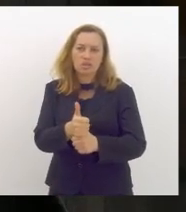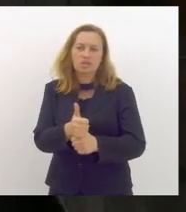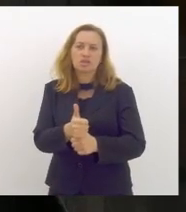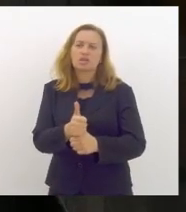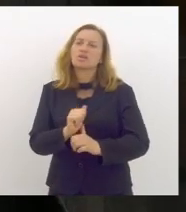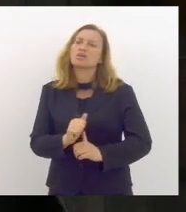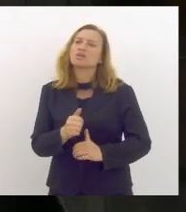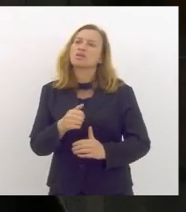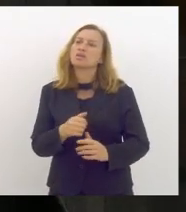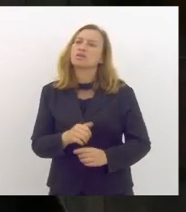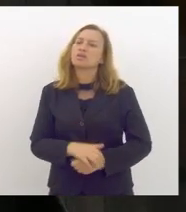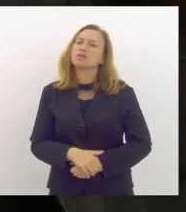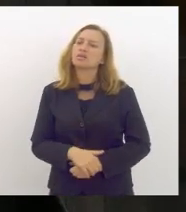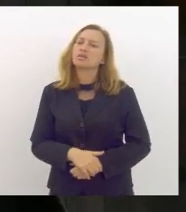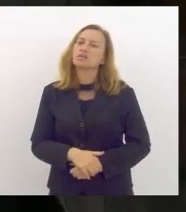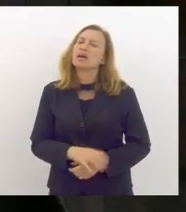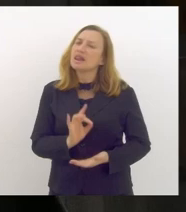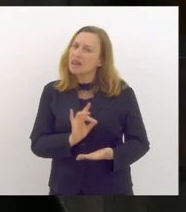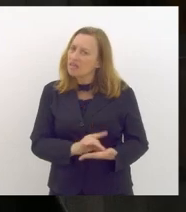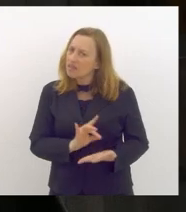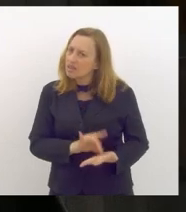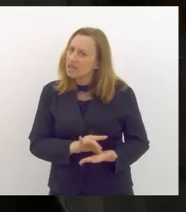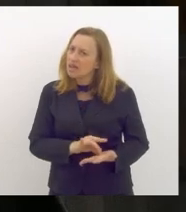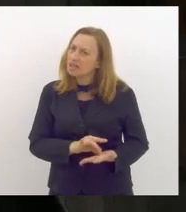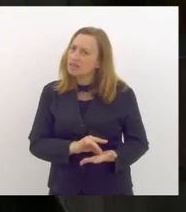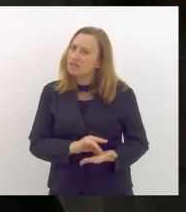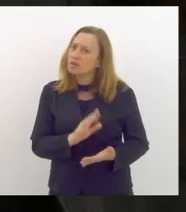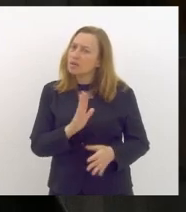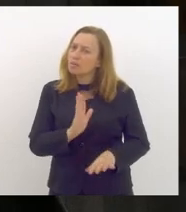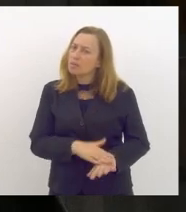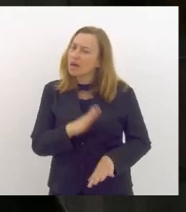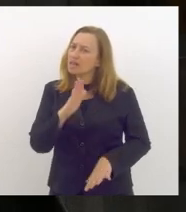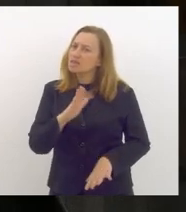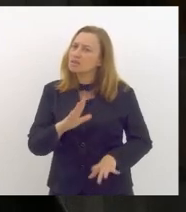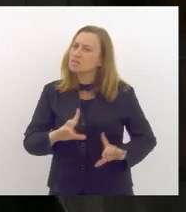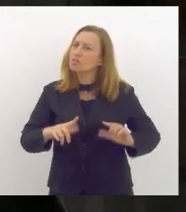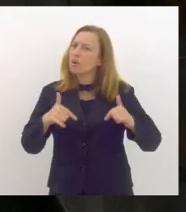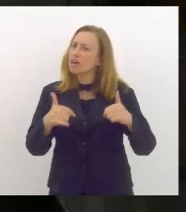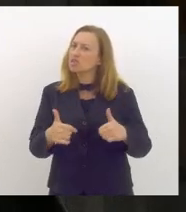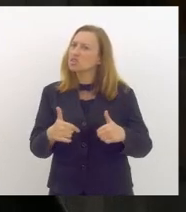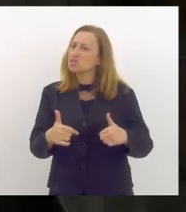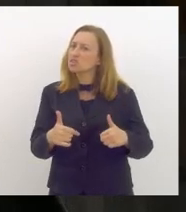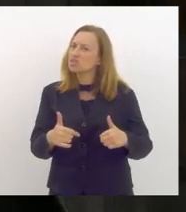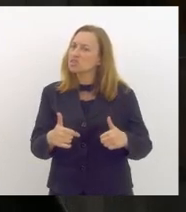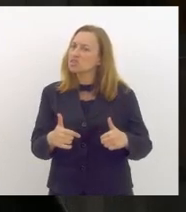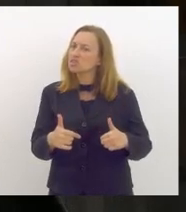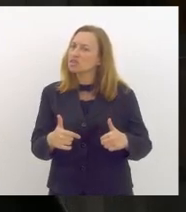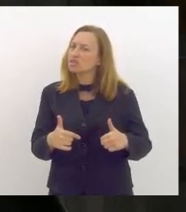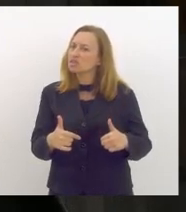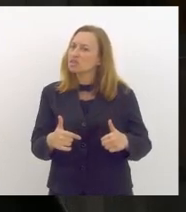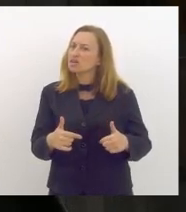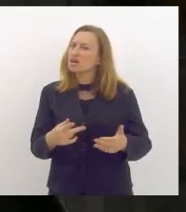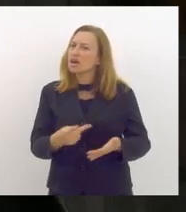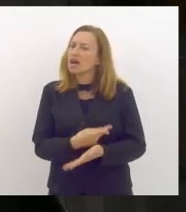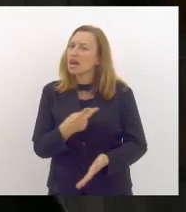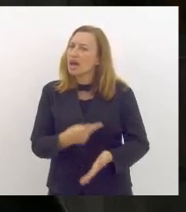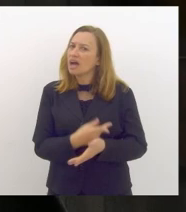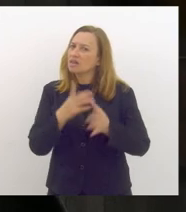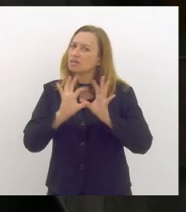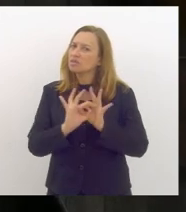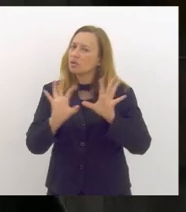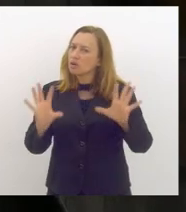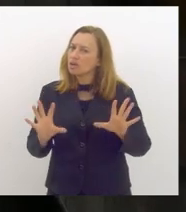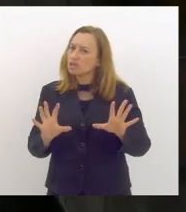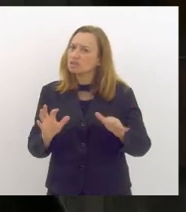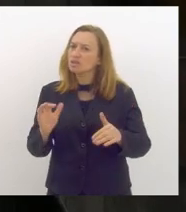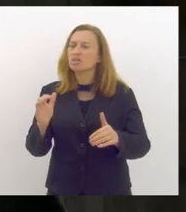e foi na verdade mais um ato de desagravo à democracia